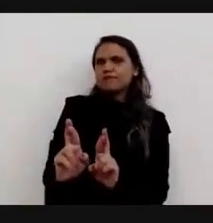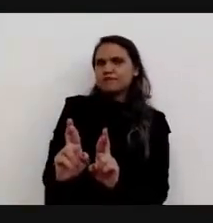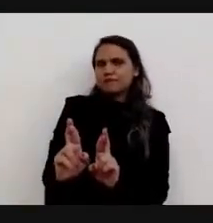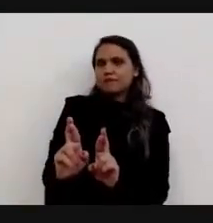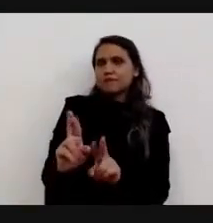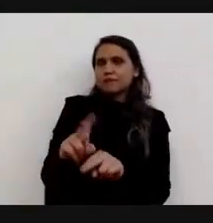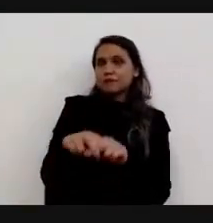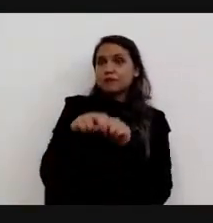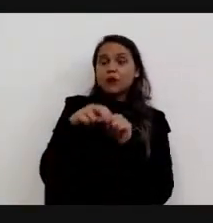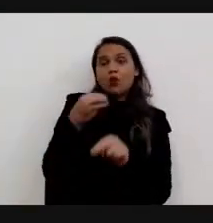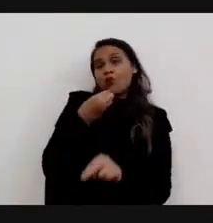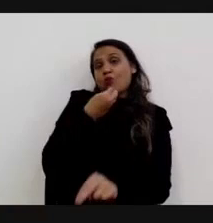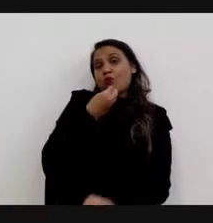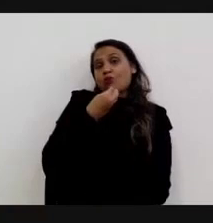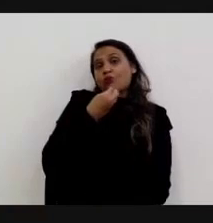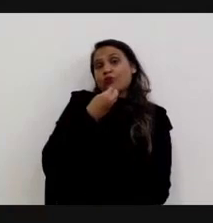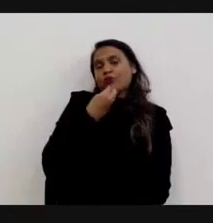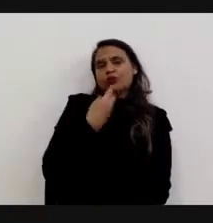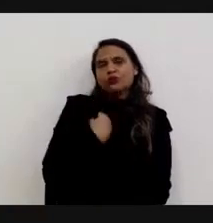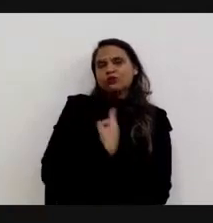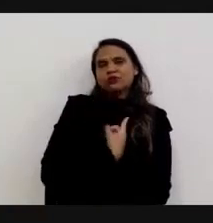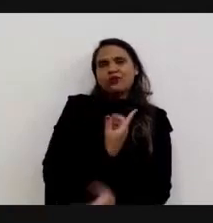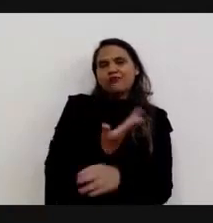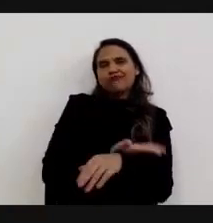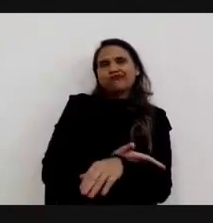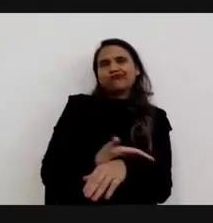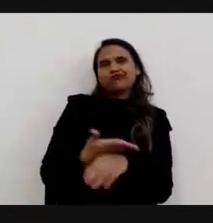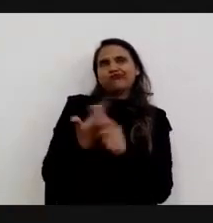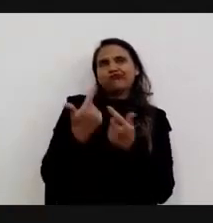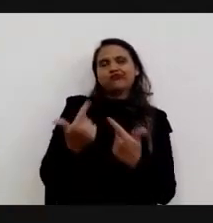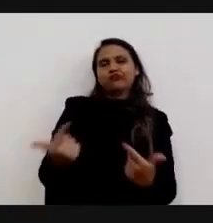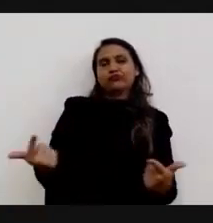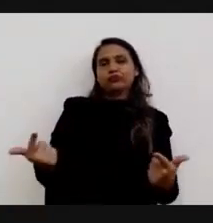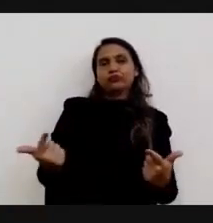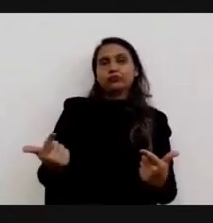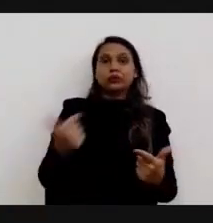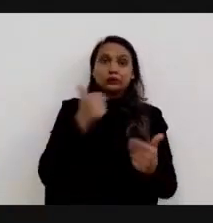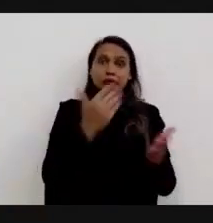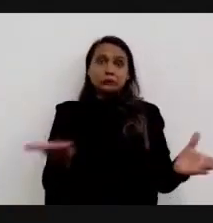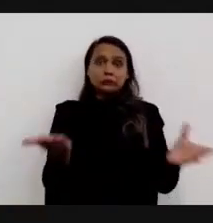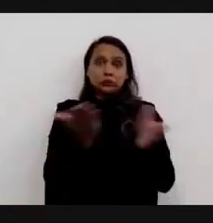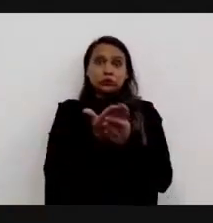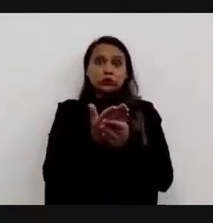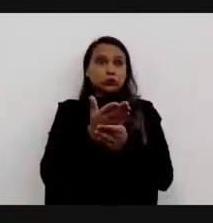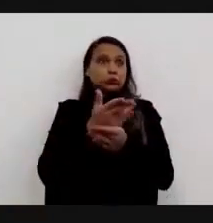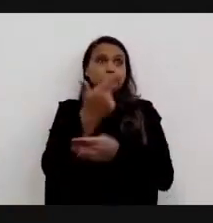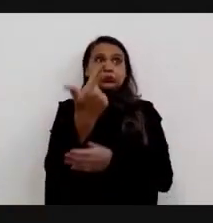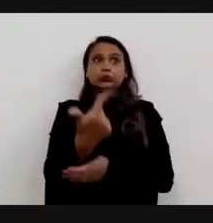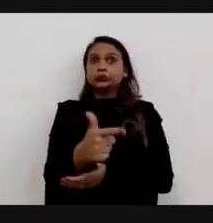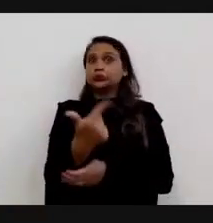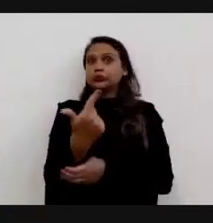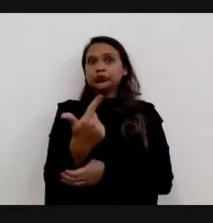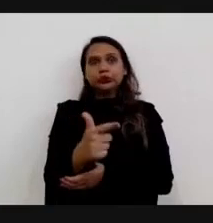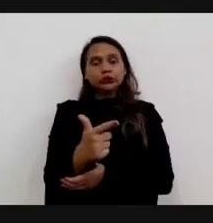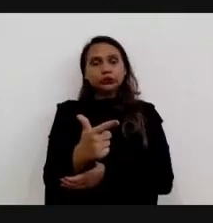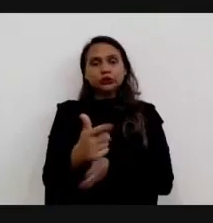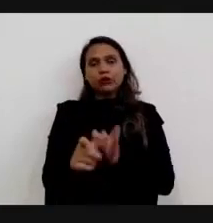Obviamente, a gente não está acostumado com isso, tanto é que no processo legislativo brasileiro nunca teve um caso de consulta prévia, e